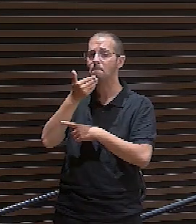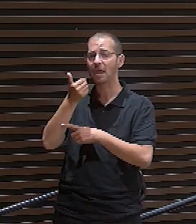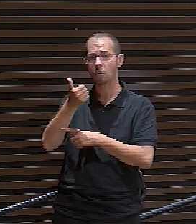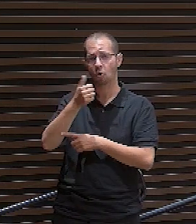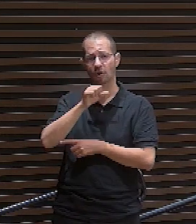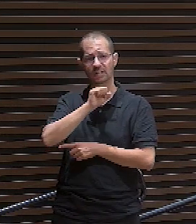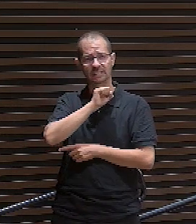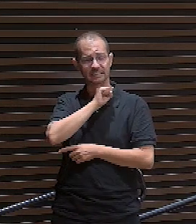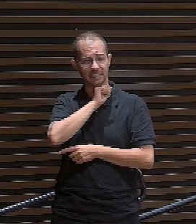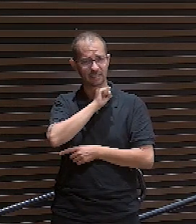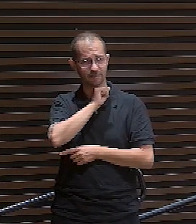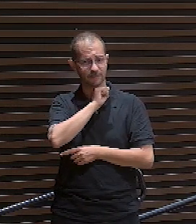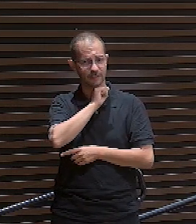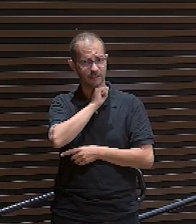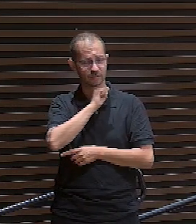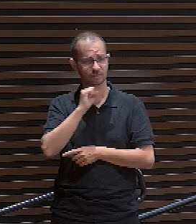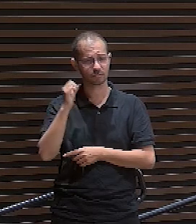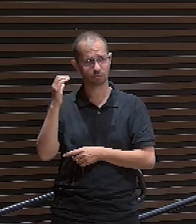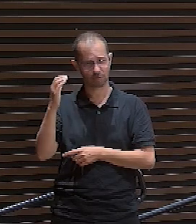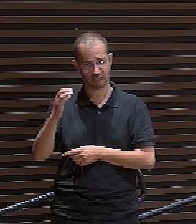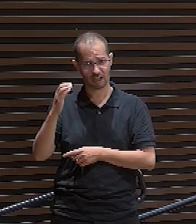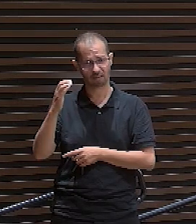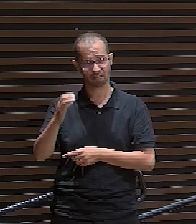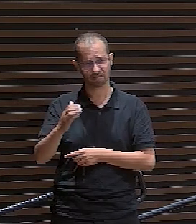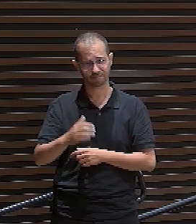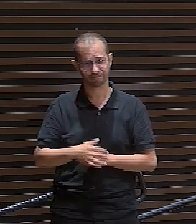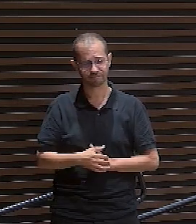que a Caim.